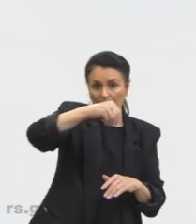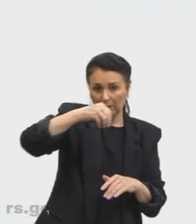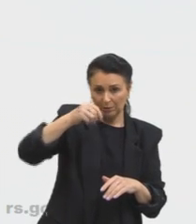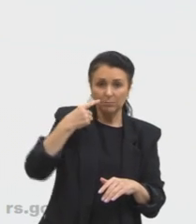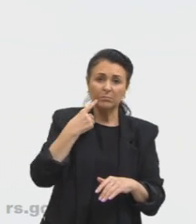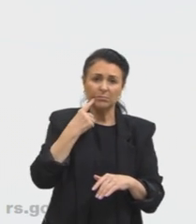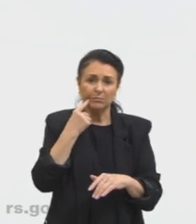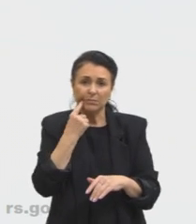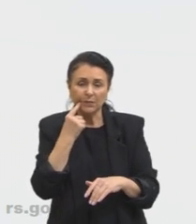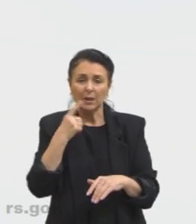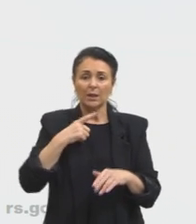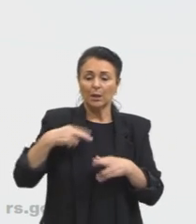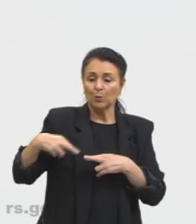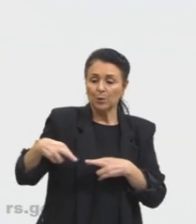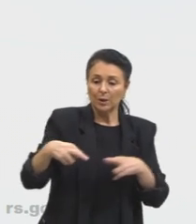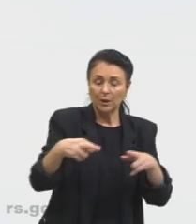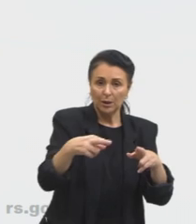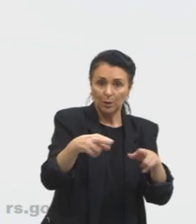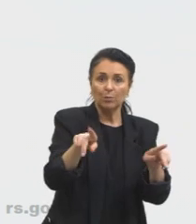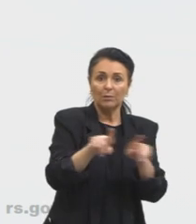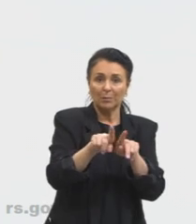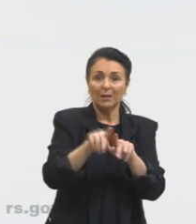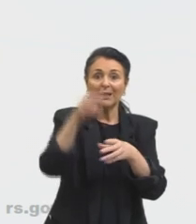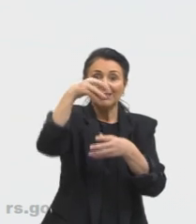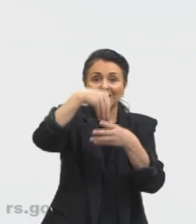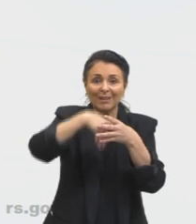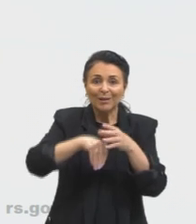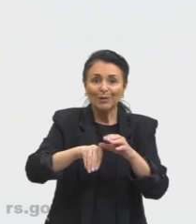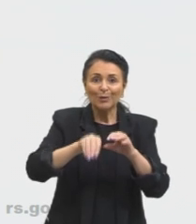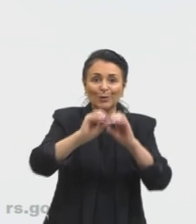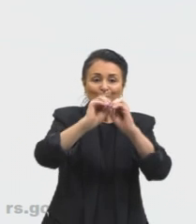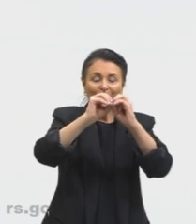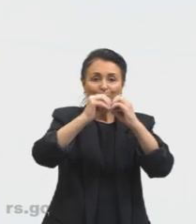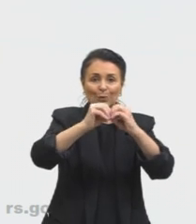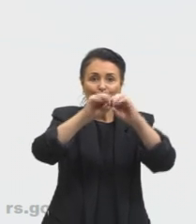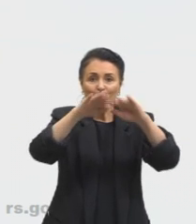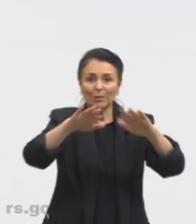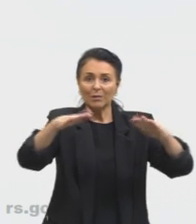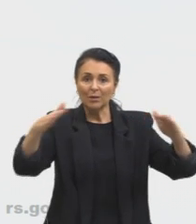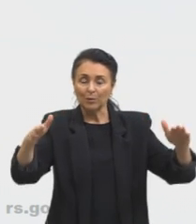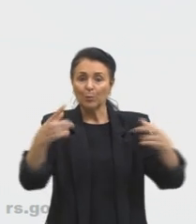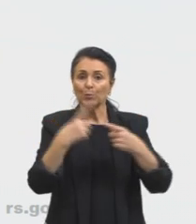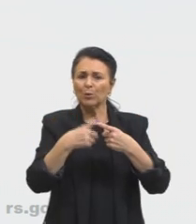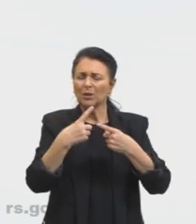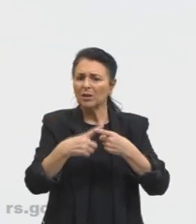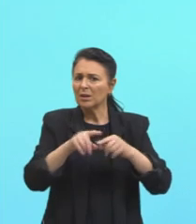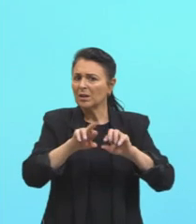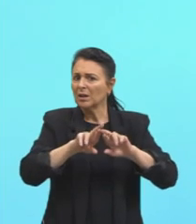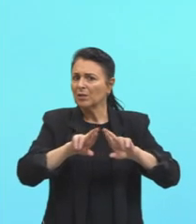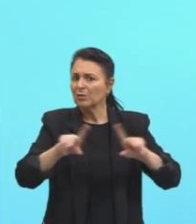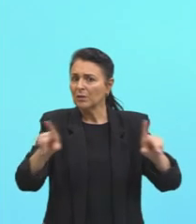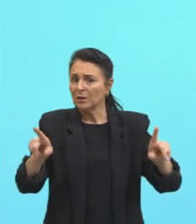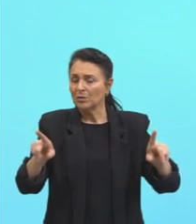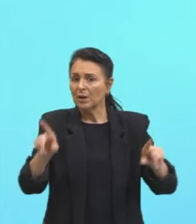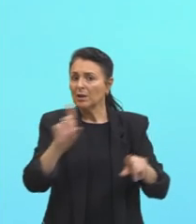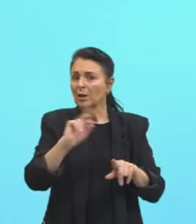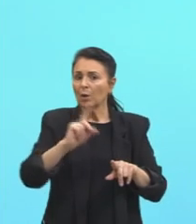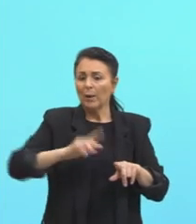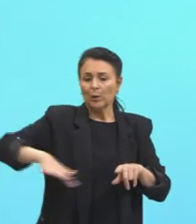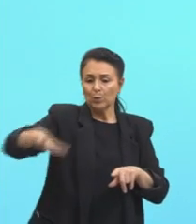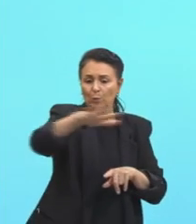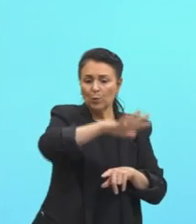Rios árvores a nós temos Rios dentro desse ano só que a diferença né ele não corre em local seco assim